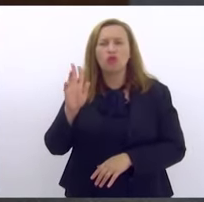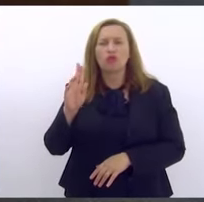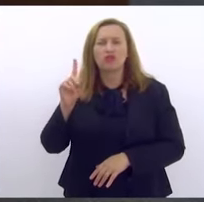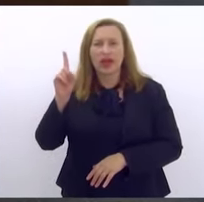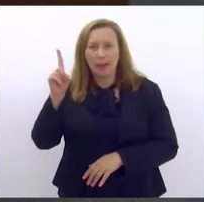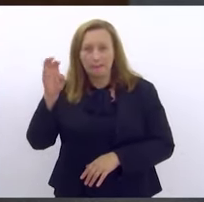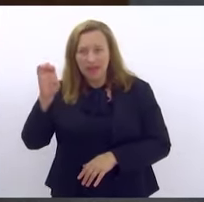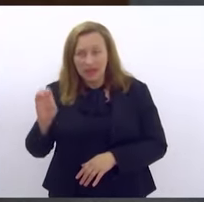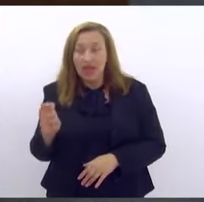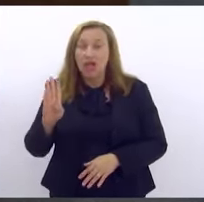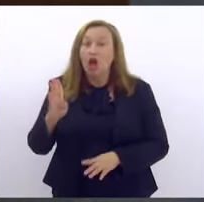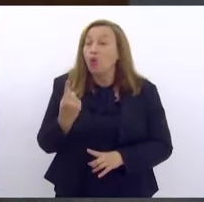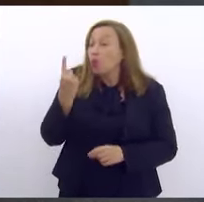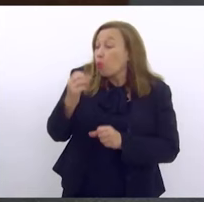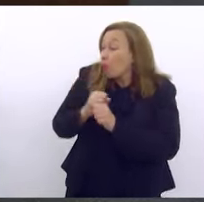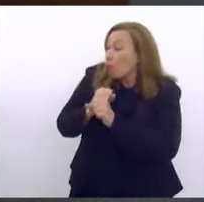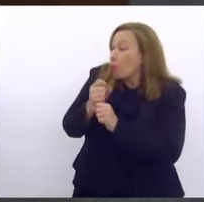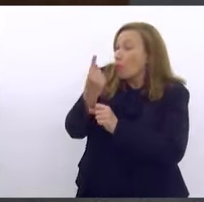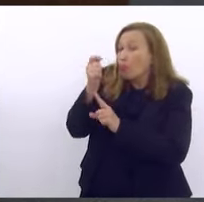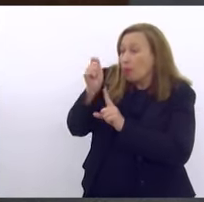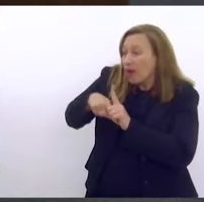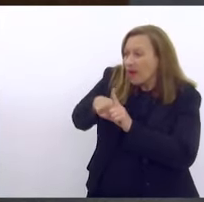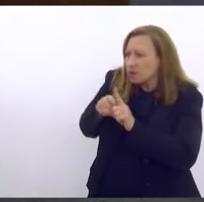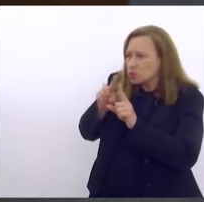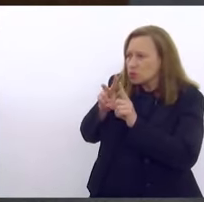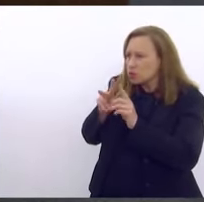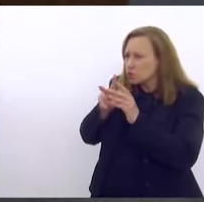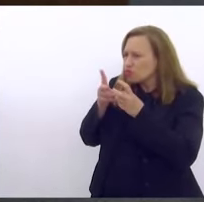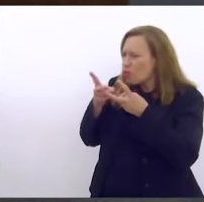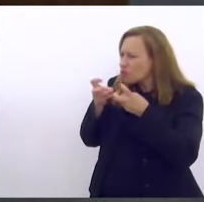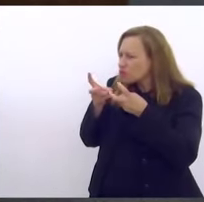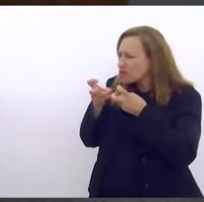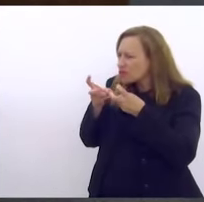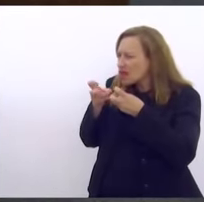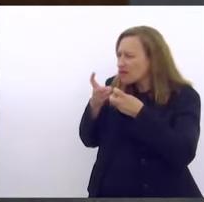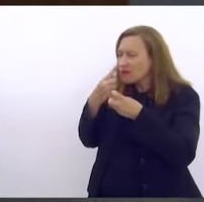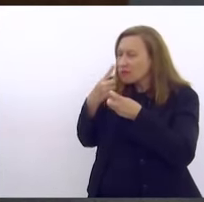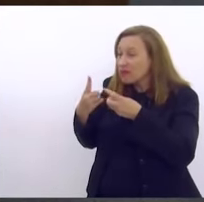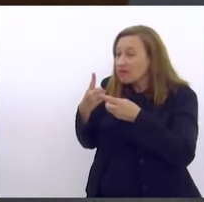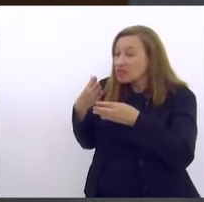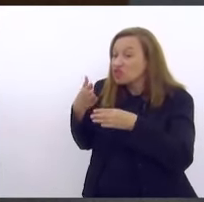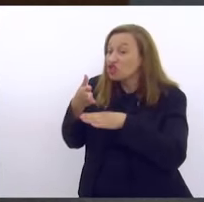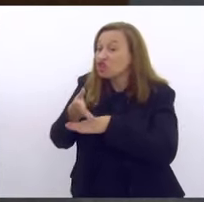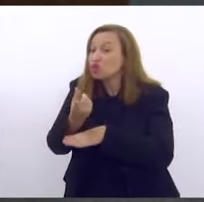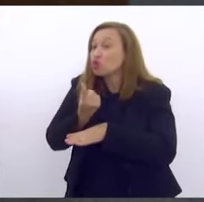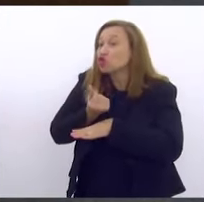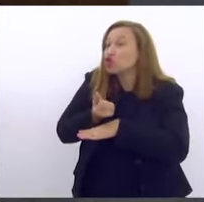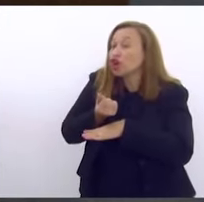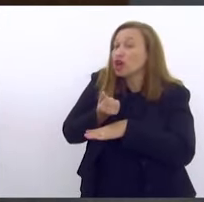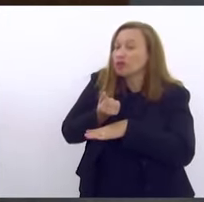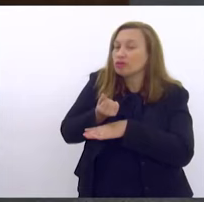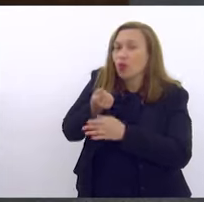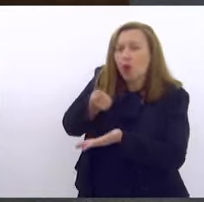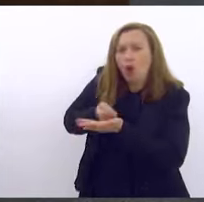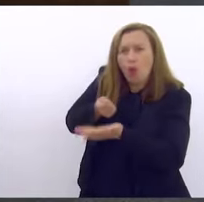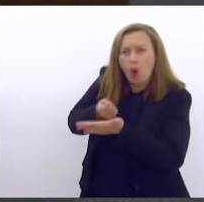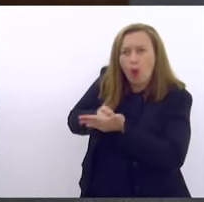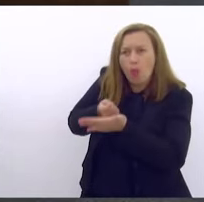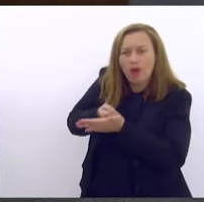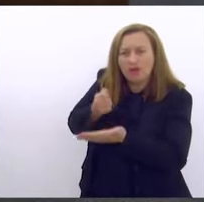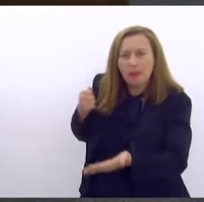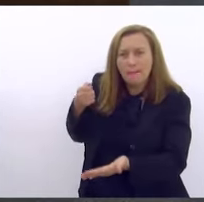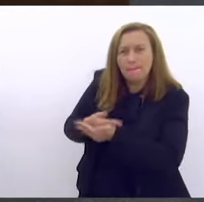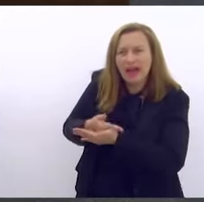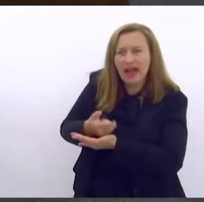monitorando o extrato da conta do Fundeb, alertando a secretaria que ia ter fundo, cobrando que fosse pago esse